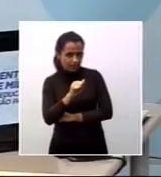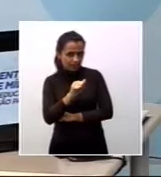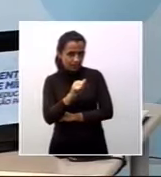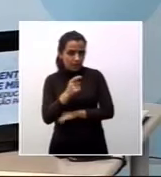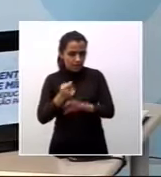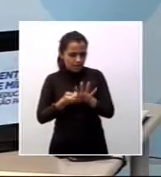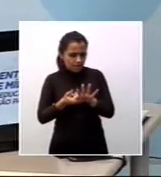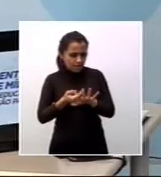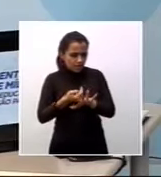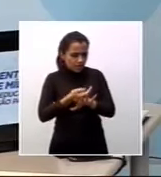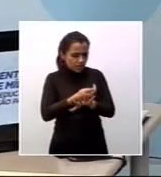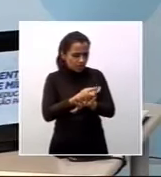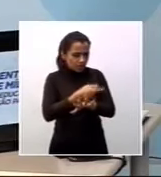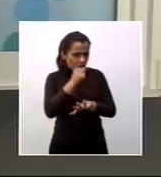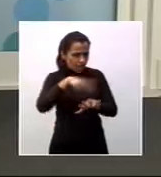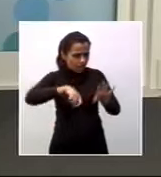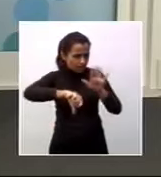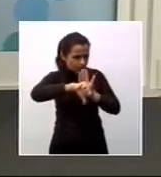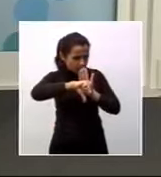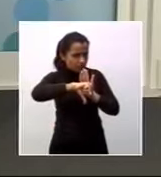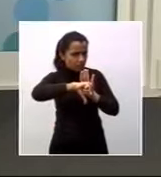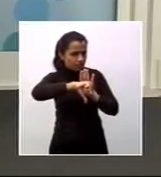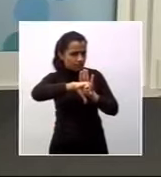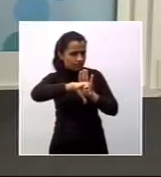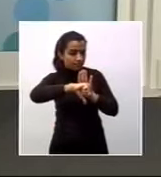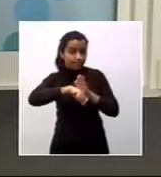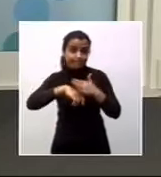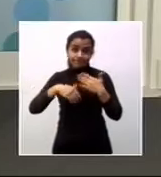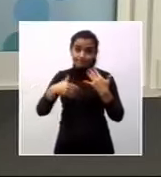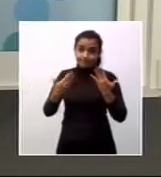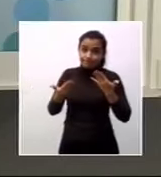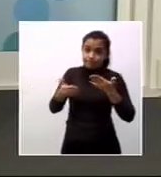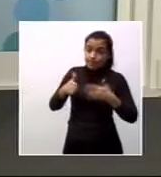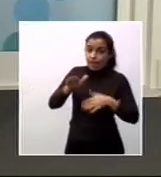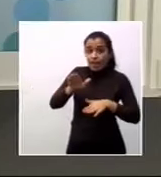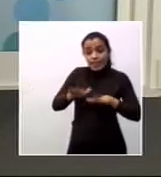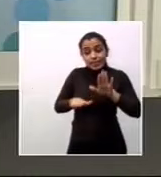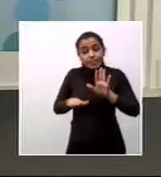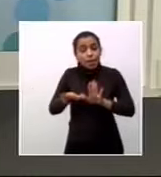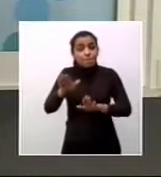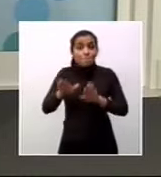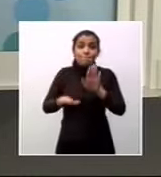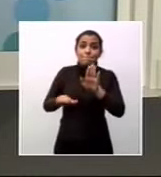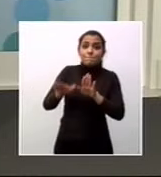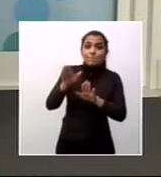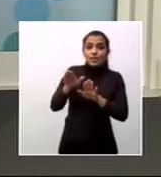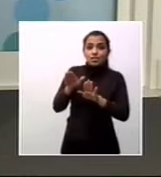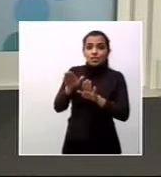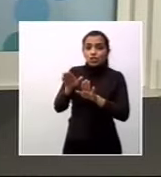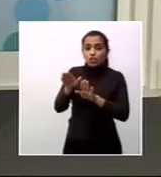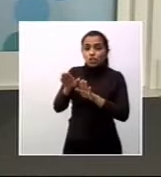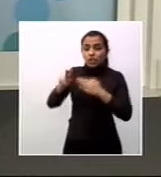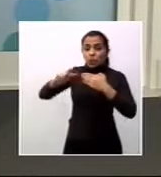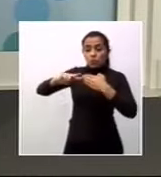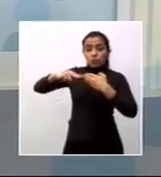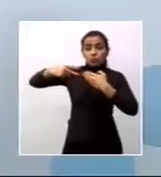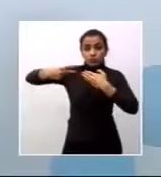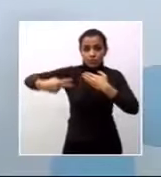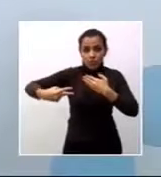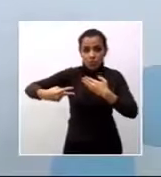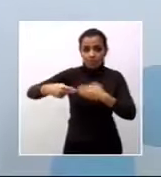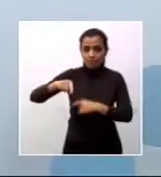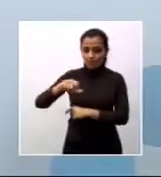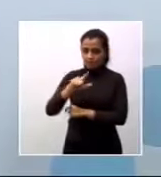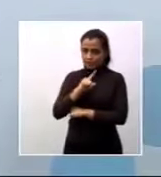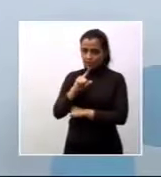é crime eu aprendi da proporção que essa fake news não sabe porque o que